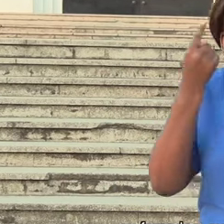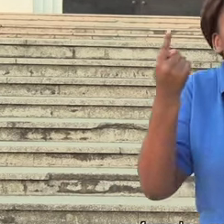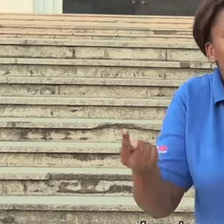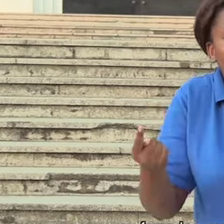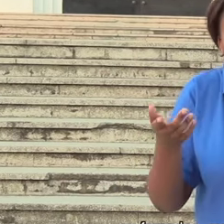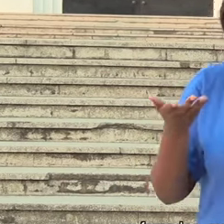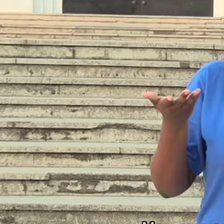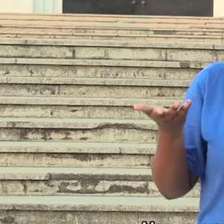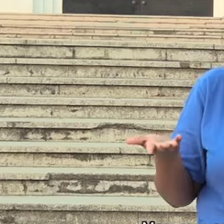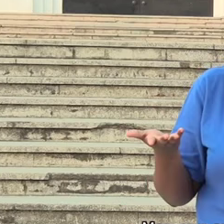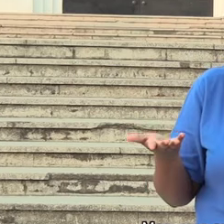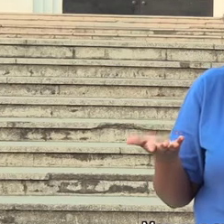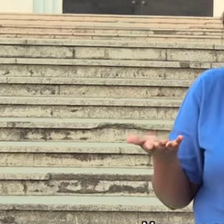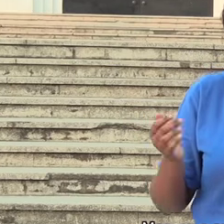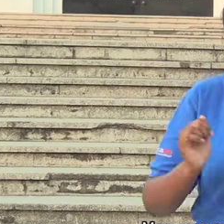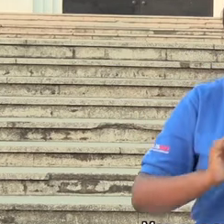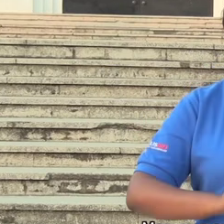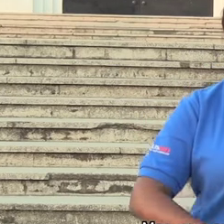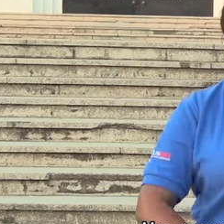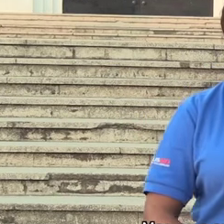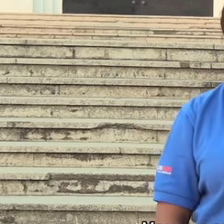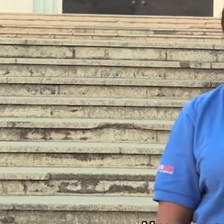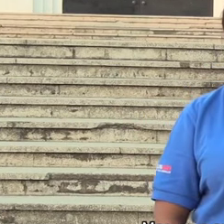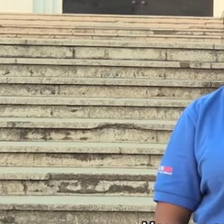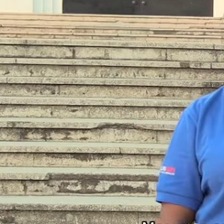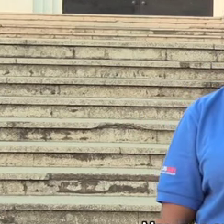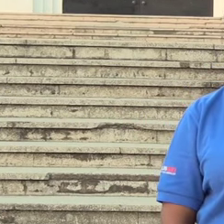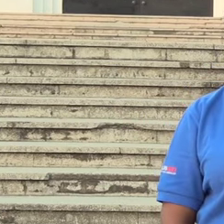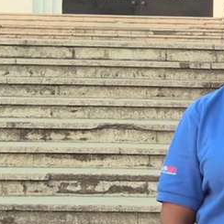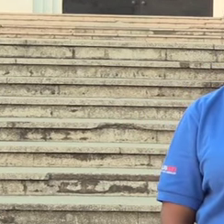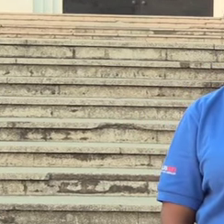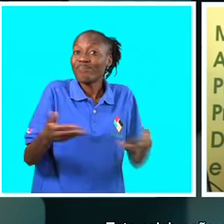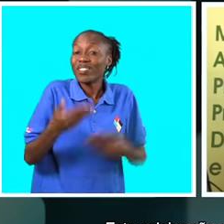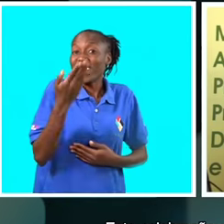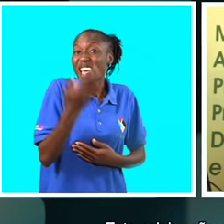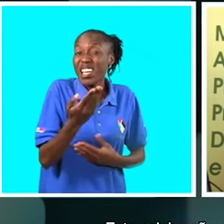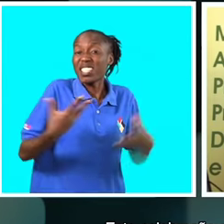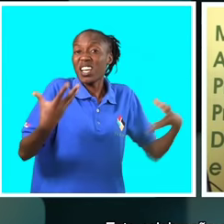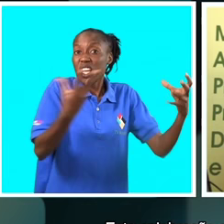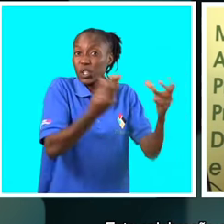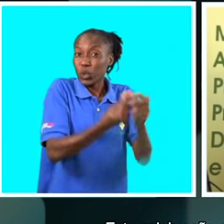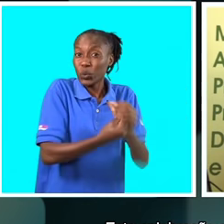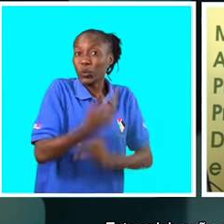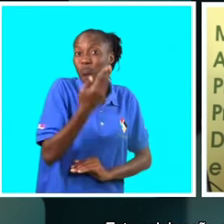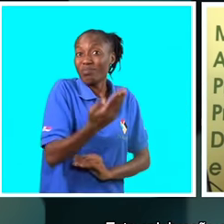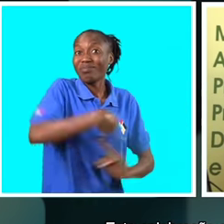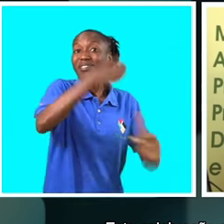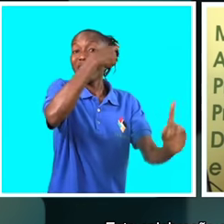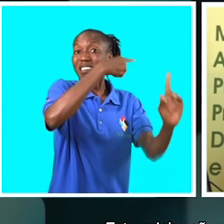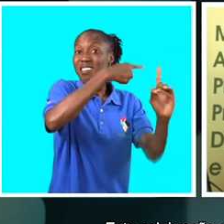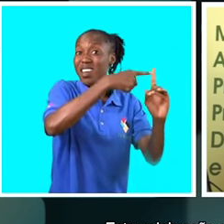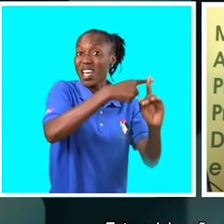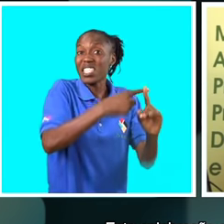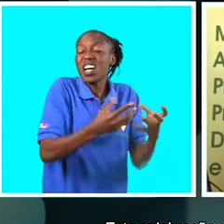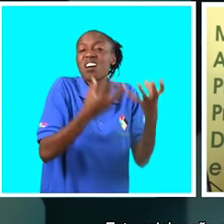16 anos. Mas se o casamento acontecer apenas na igreja, como será tratado? Essa união, essa celebração que é